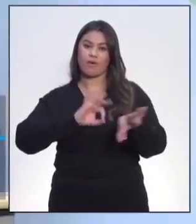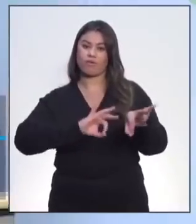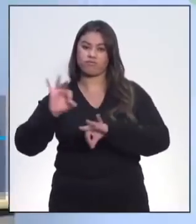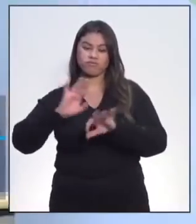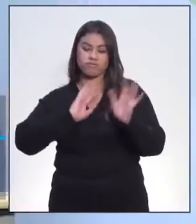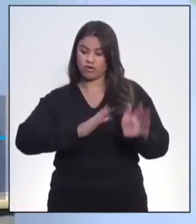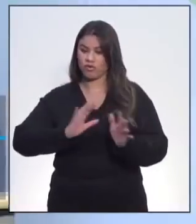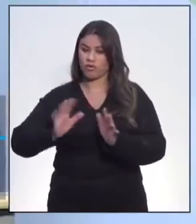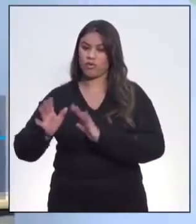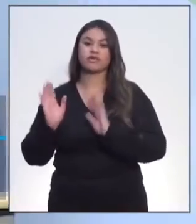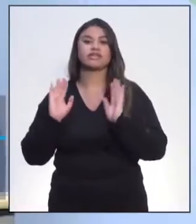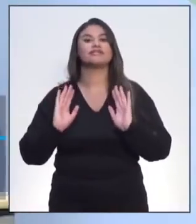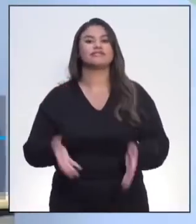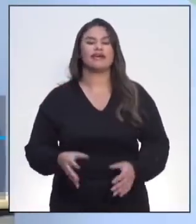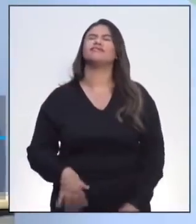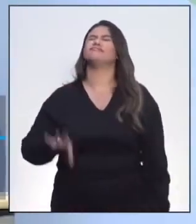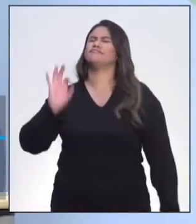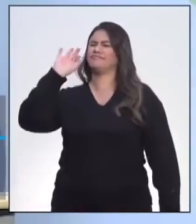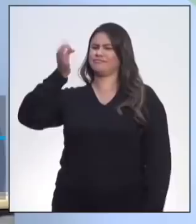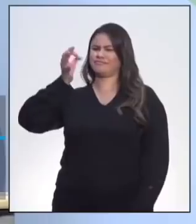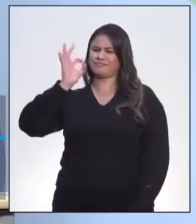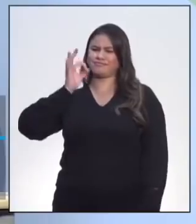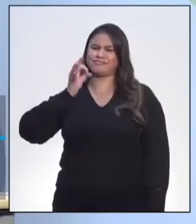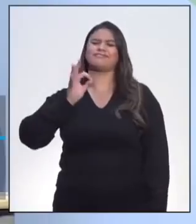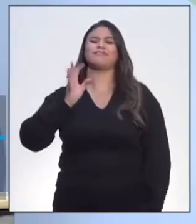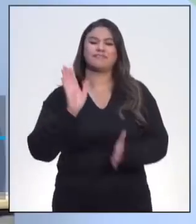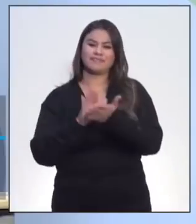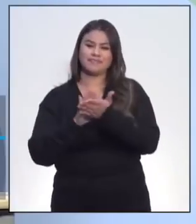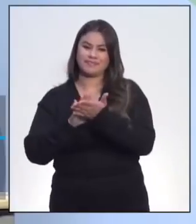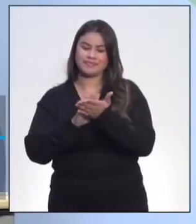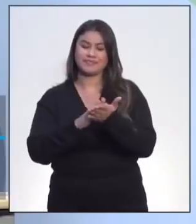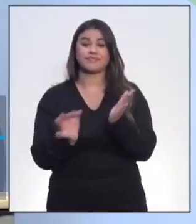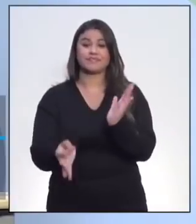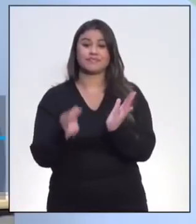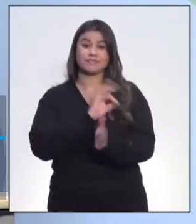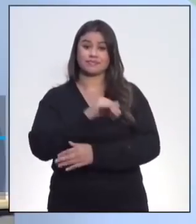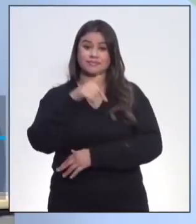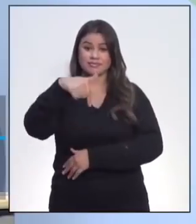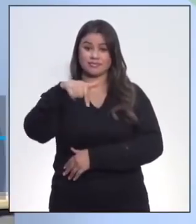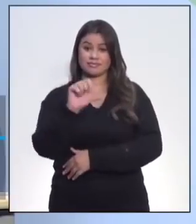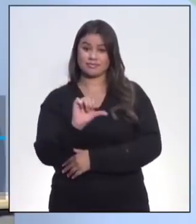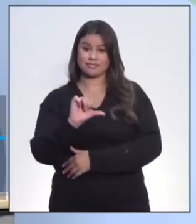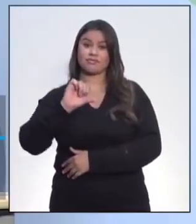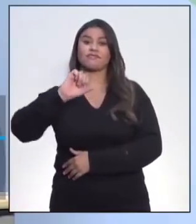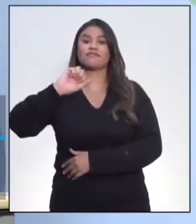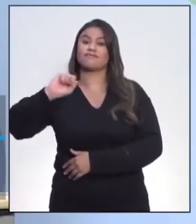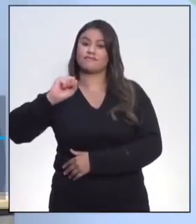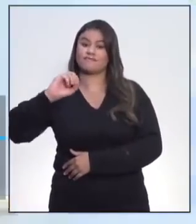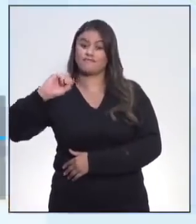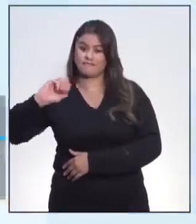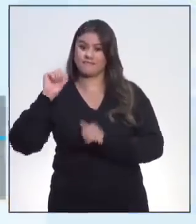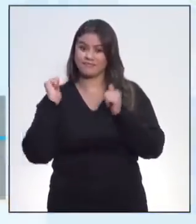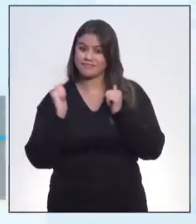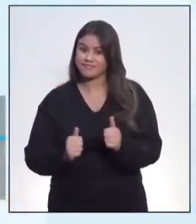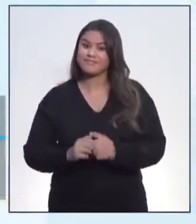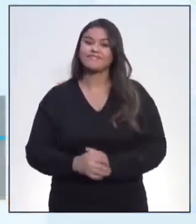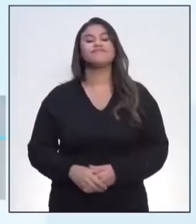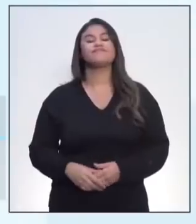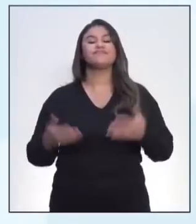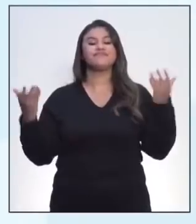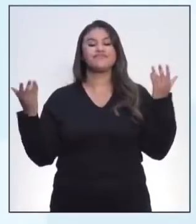Deixem tudo em ordem e façam todas as atividades. Página 79 e 80. Vamos lá? Ok. Hoje nós vamos